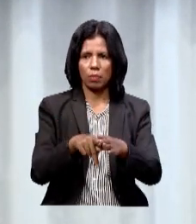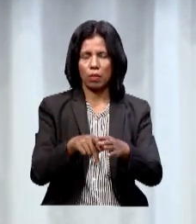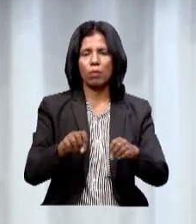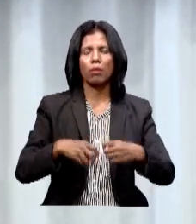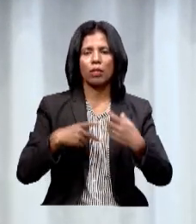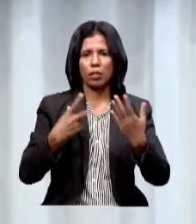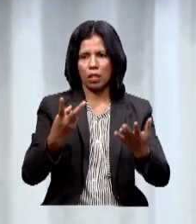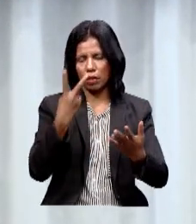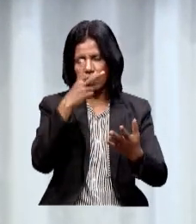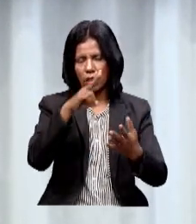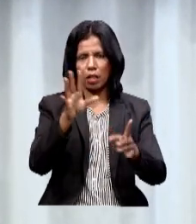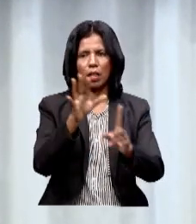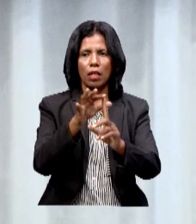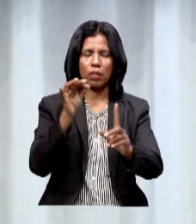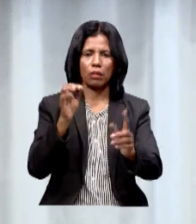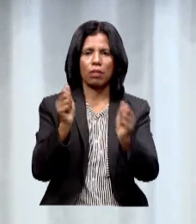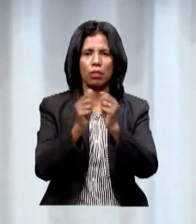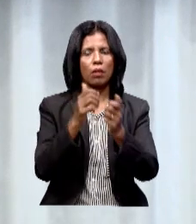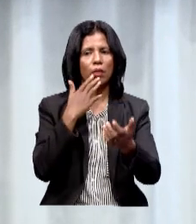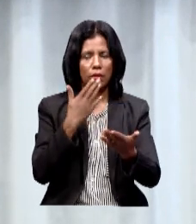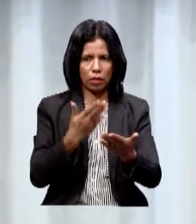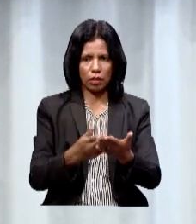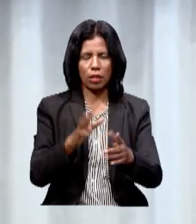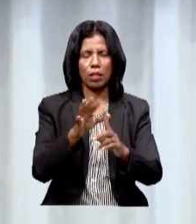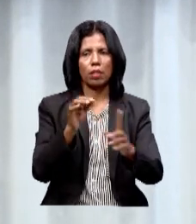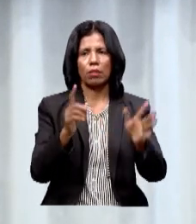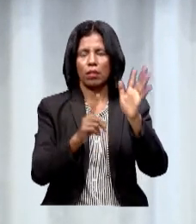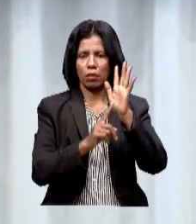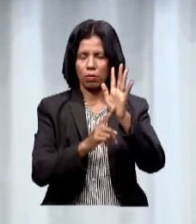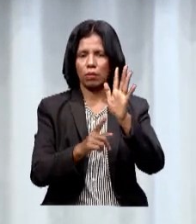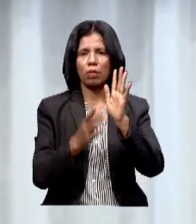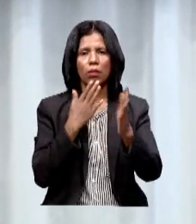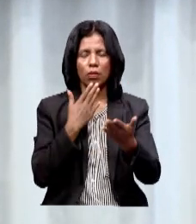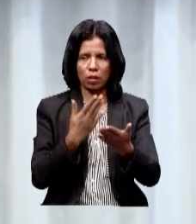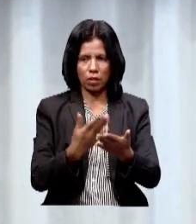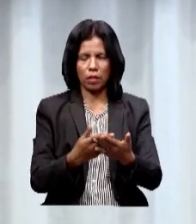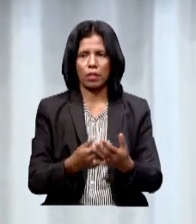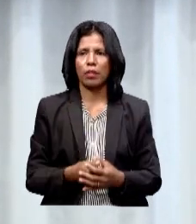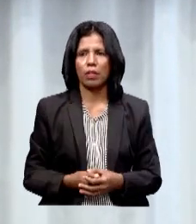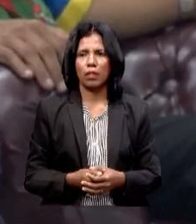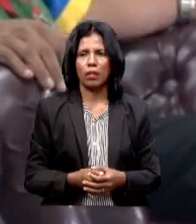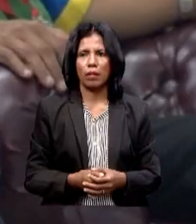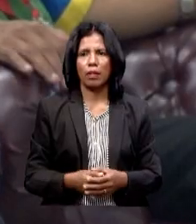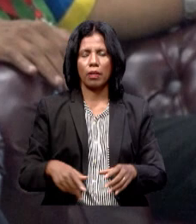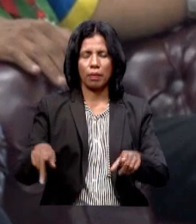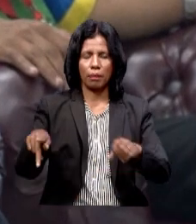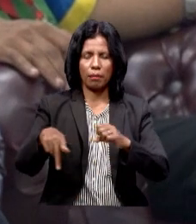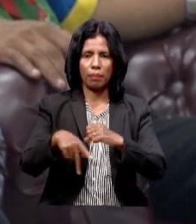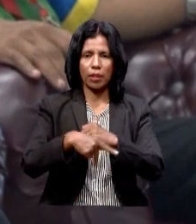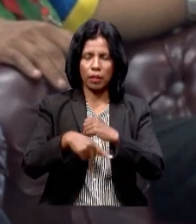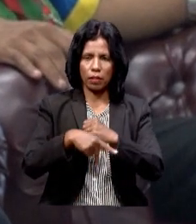segura eleição e de queria, eleição de transparente. E noi, partito siamo per concorre mai